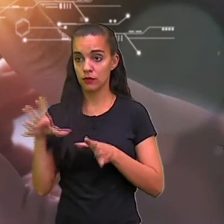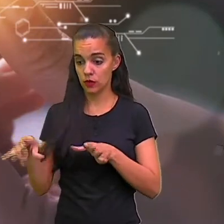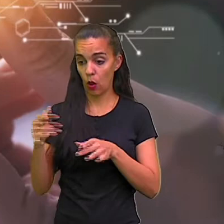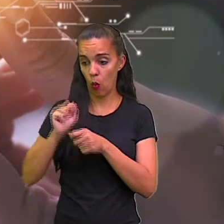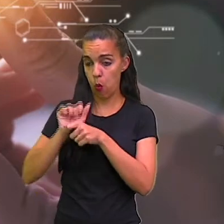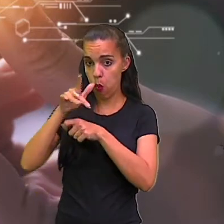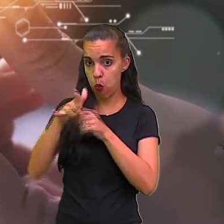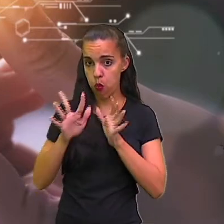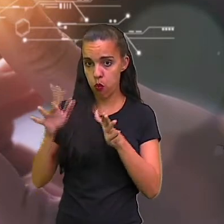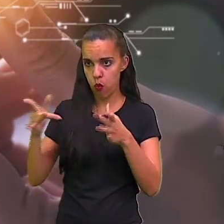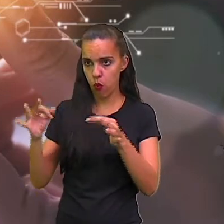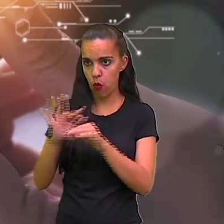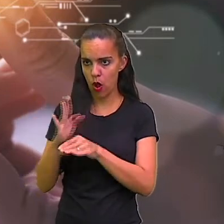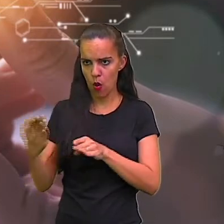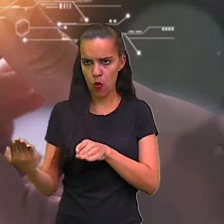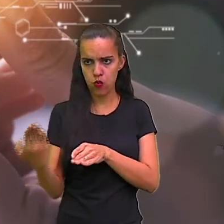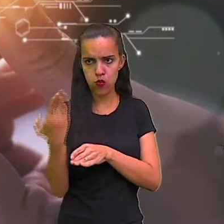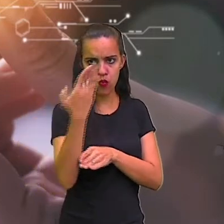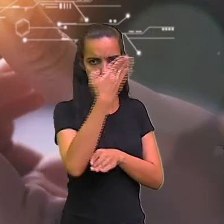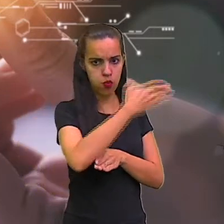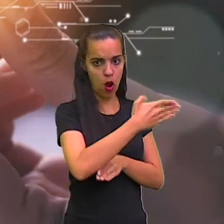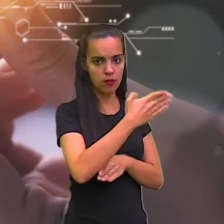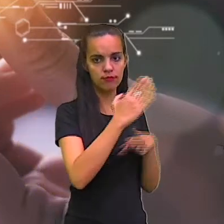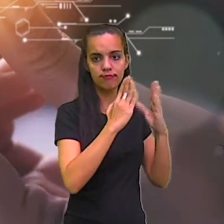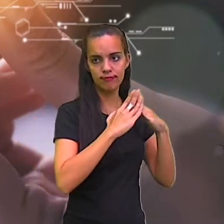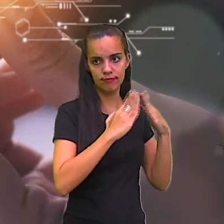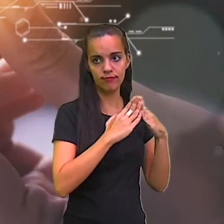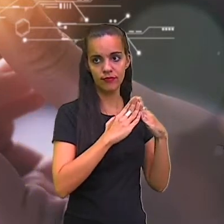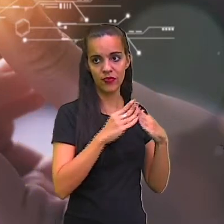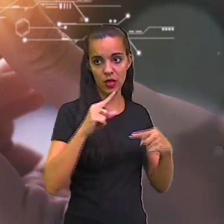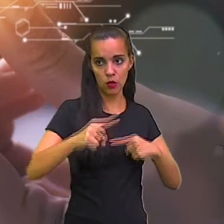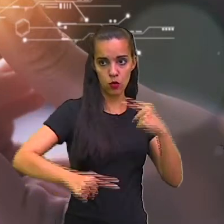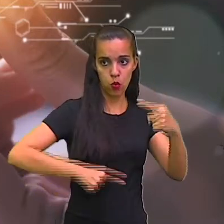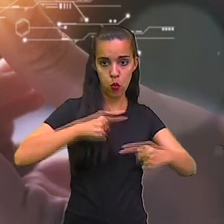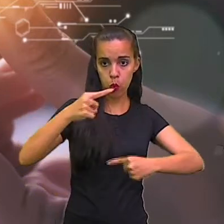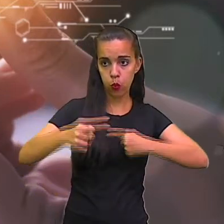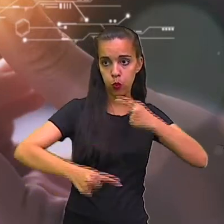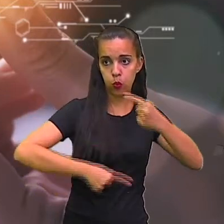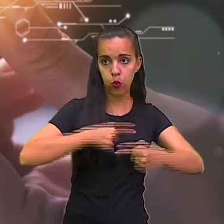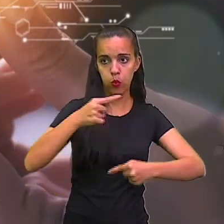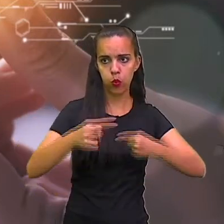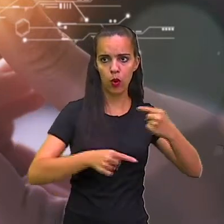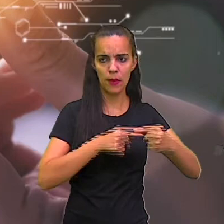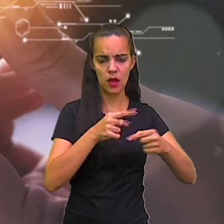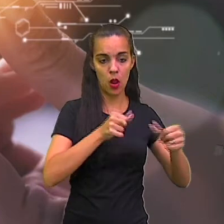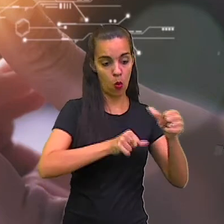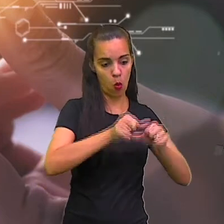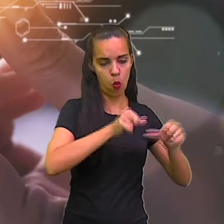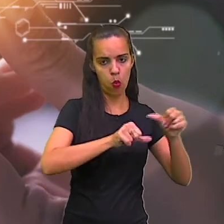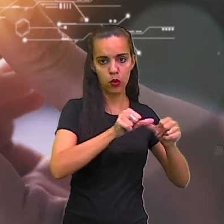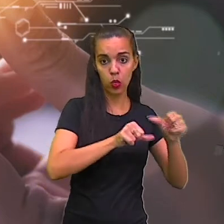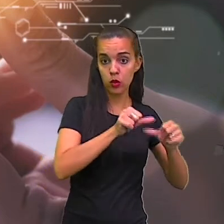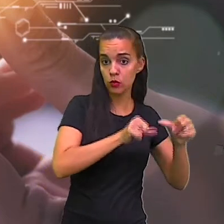Usina direto para as estações de transmissão onde passa por uma transformação